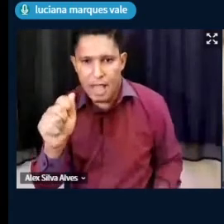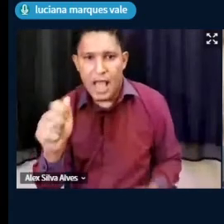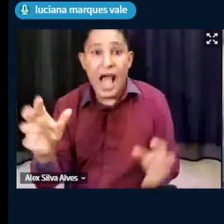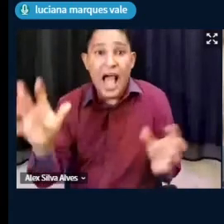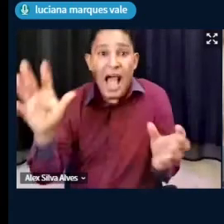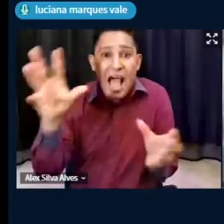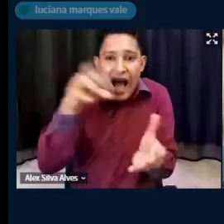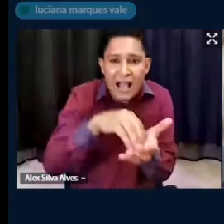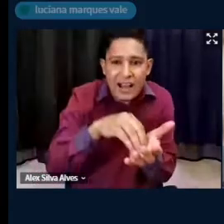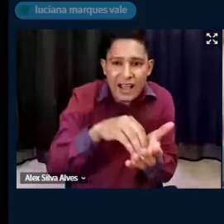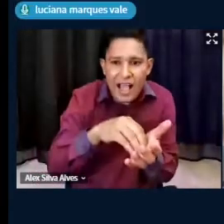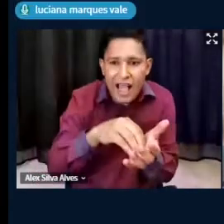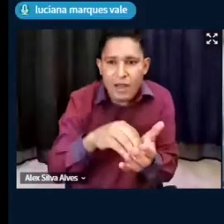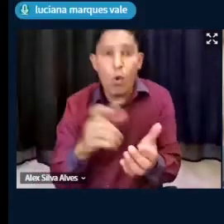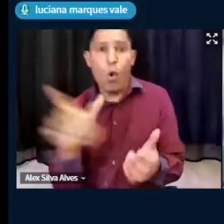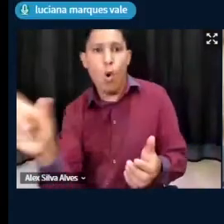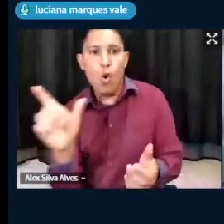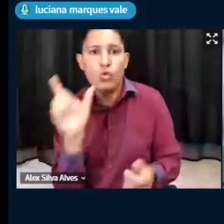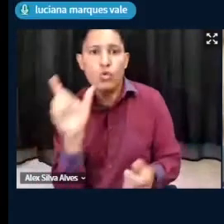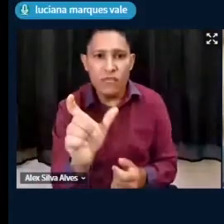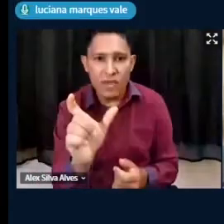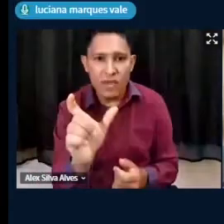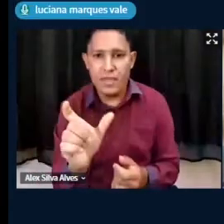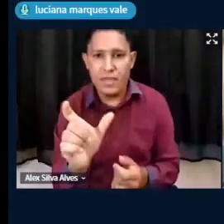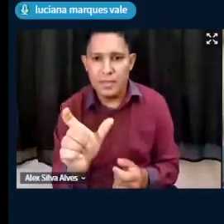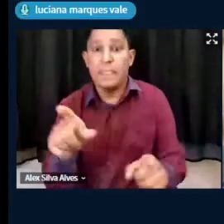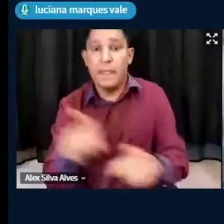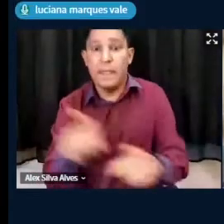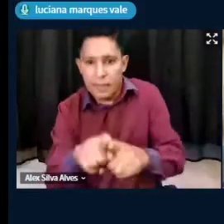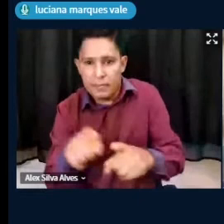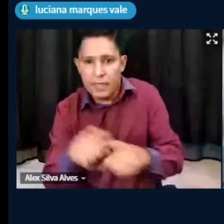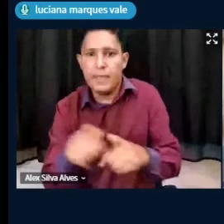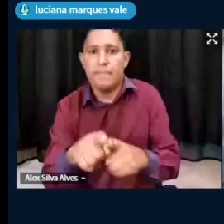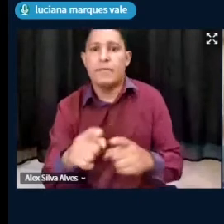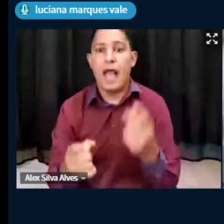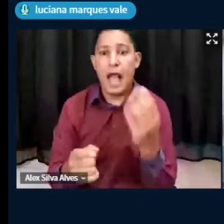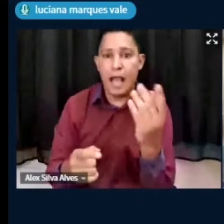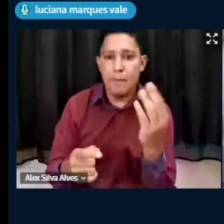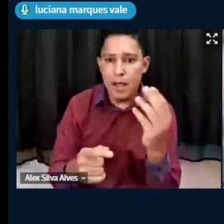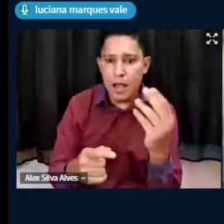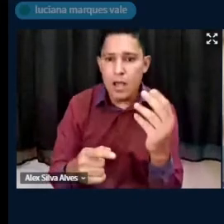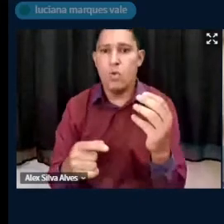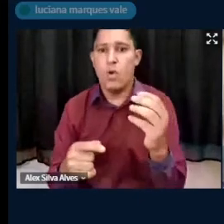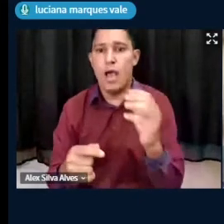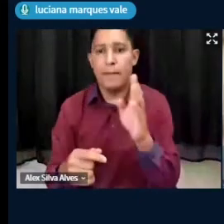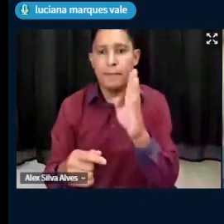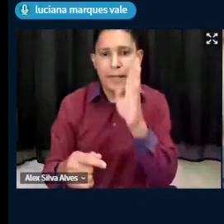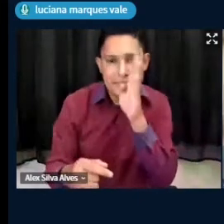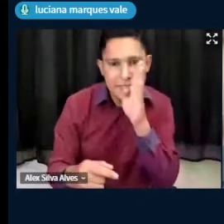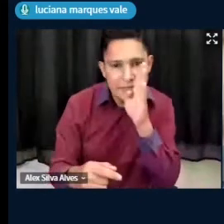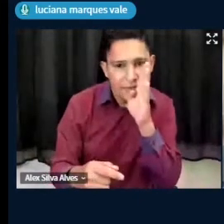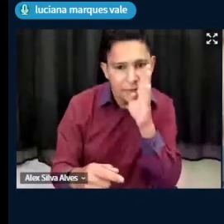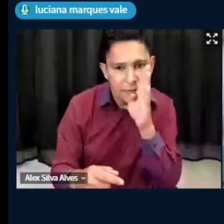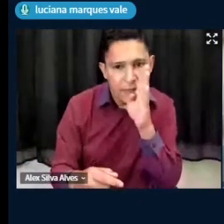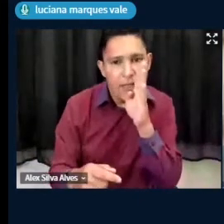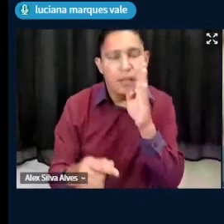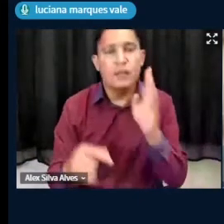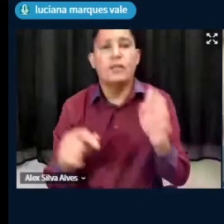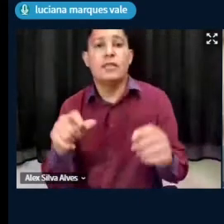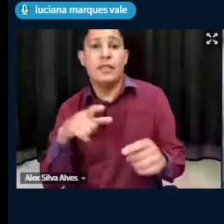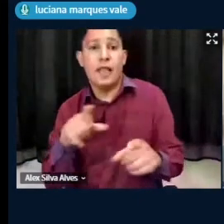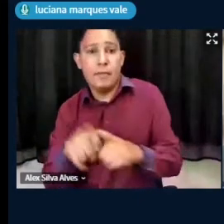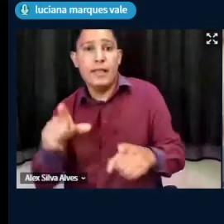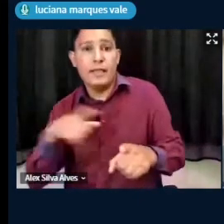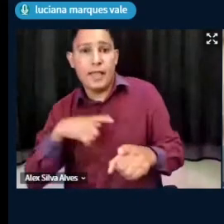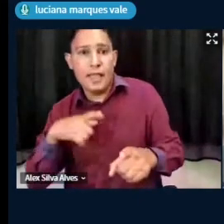passiva, a qual é agregada outro morfema. O morfema base é